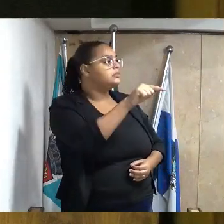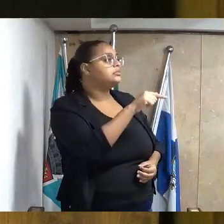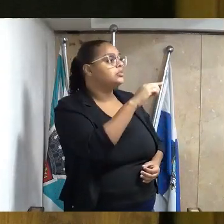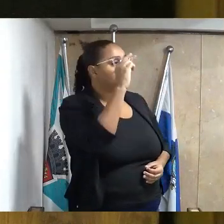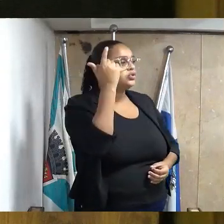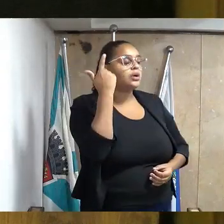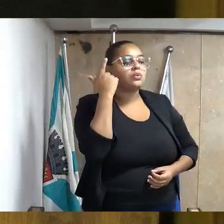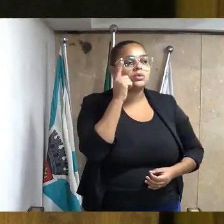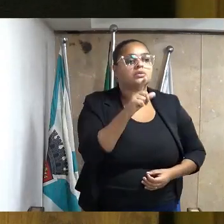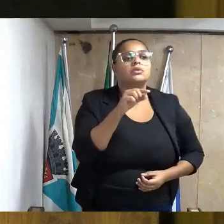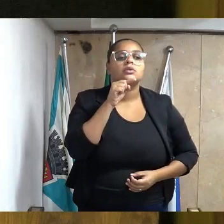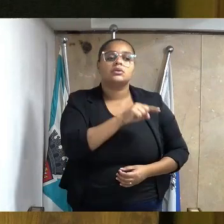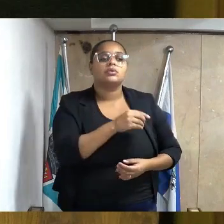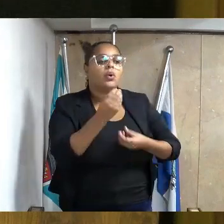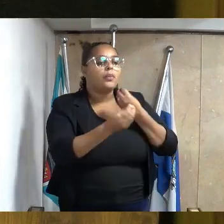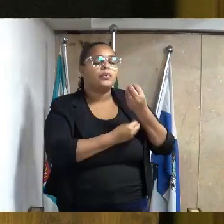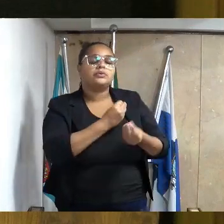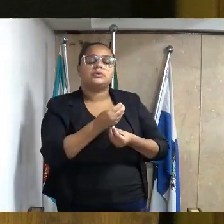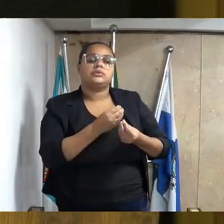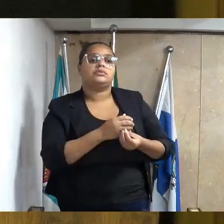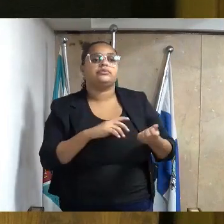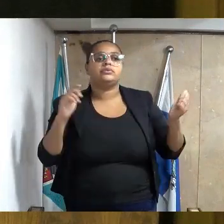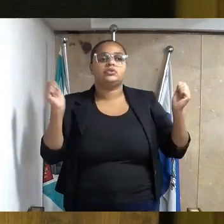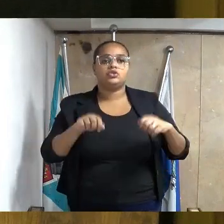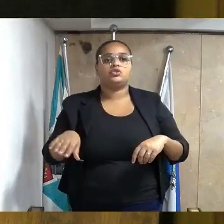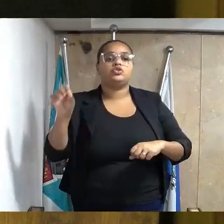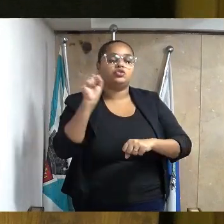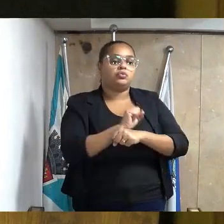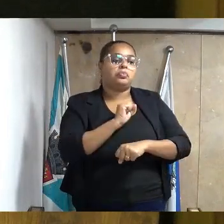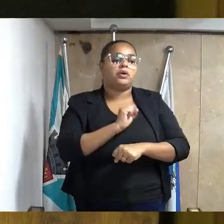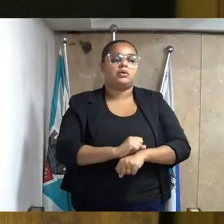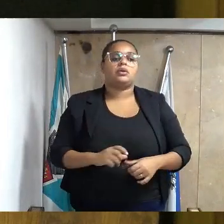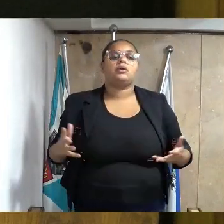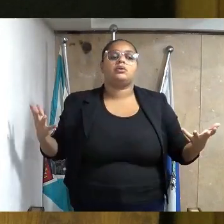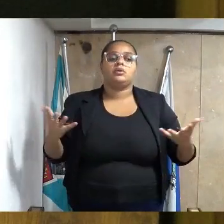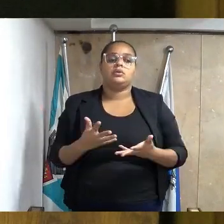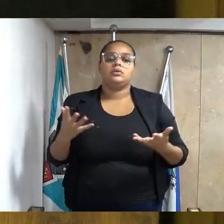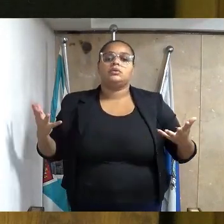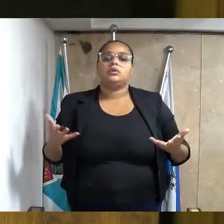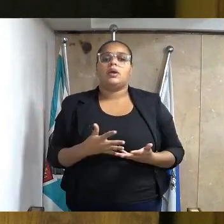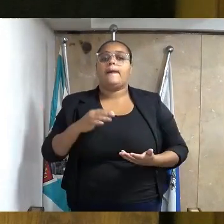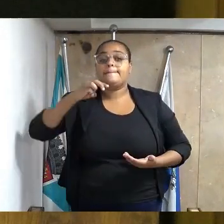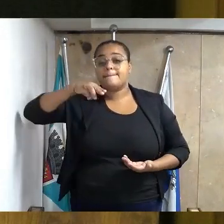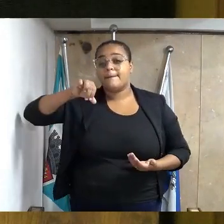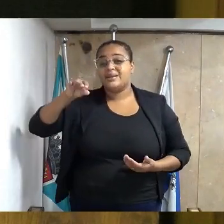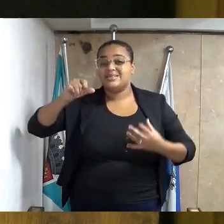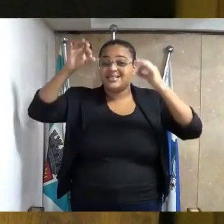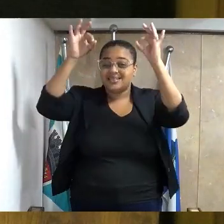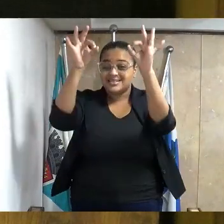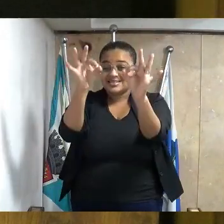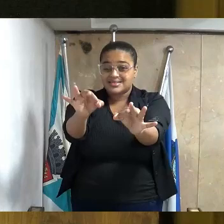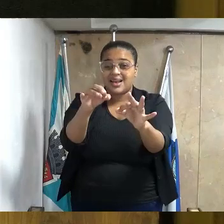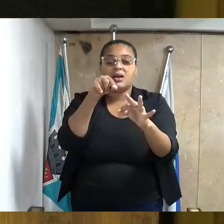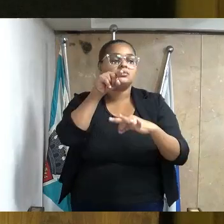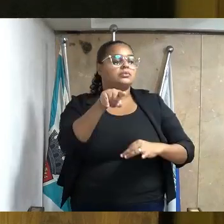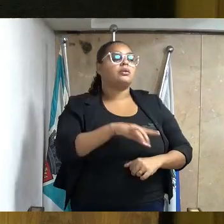ações. Não é possível. Espero que agora tome as medidas necessárias e determinantes para